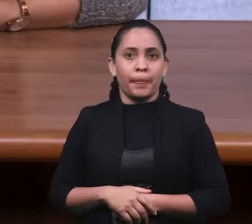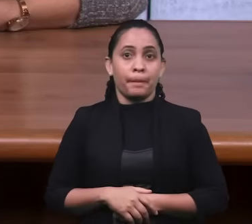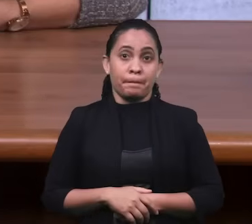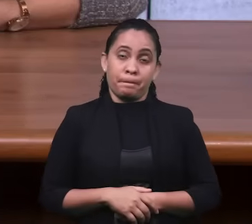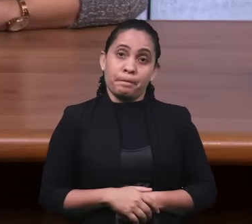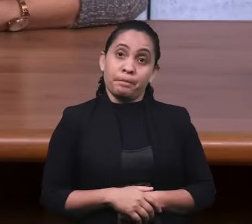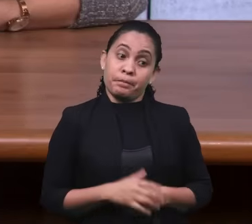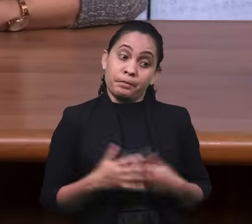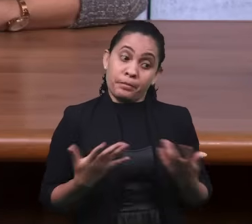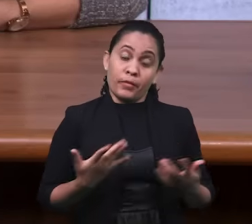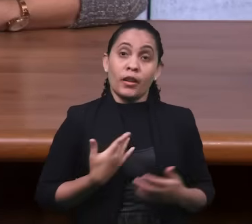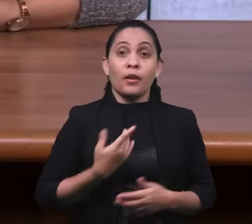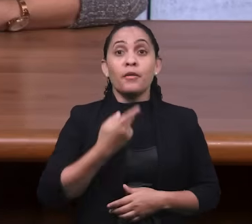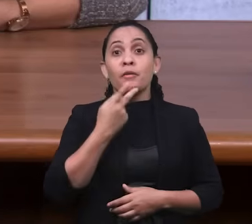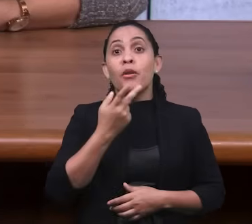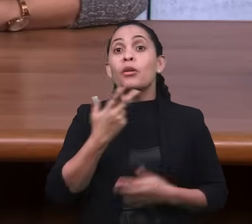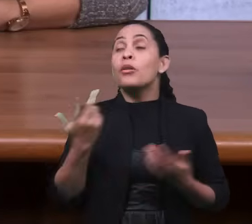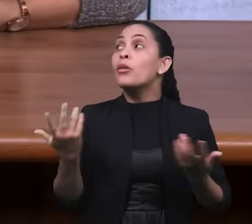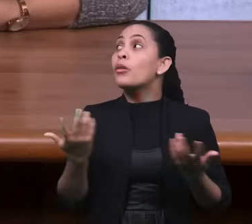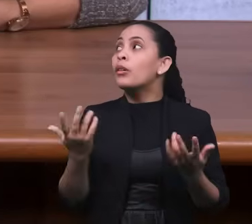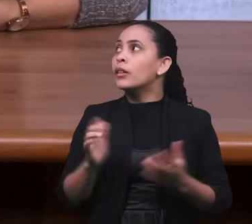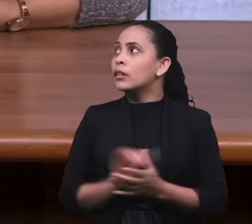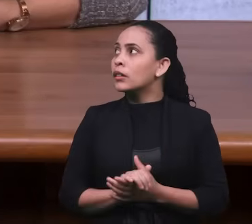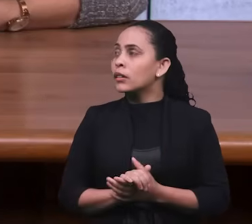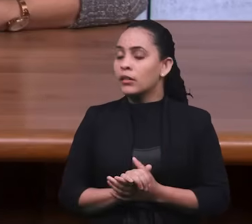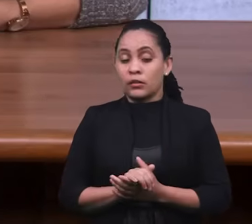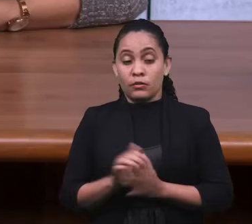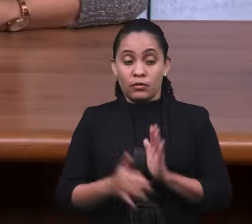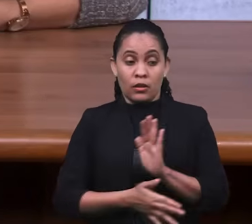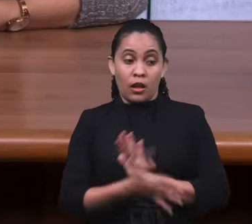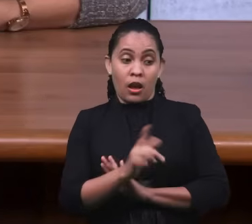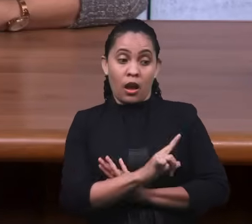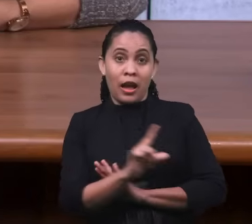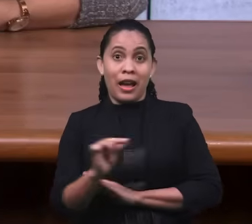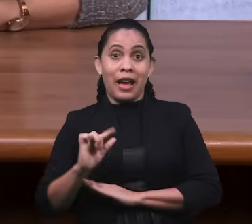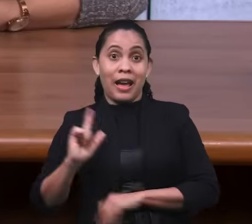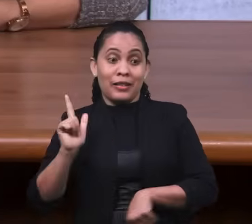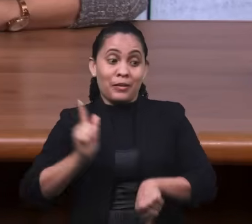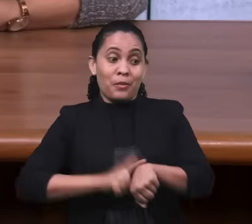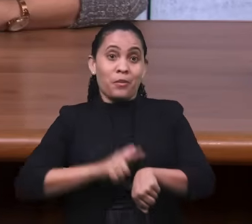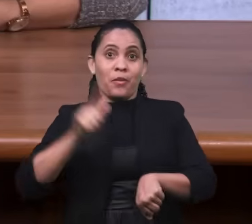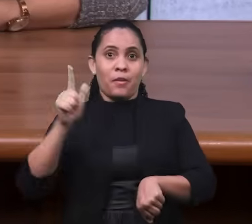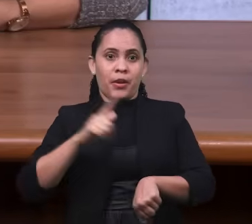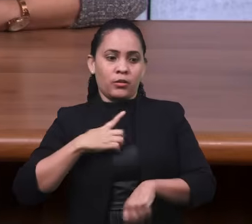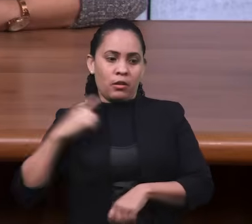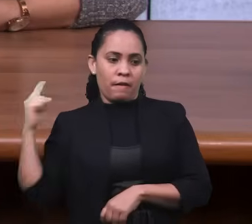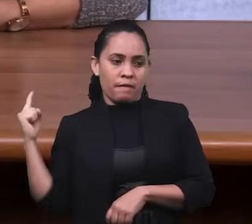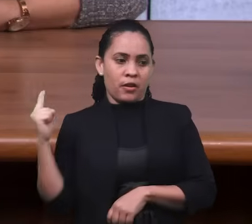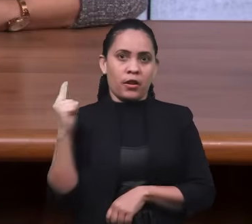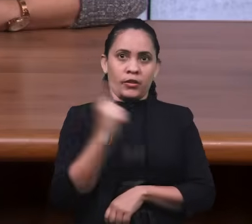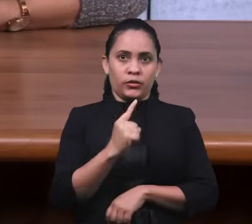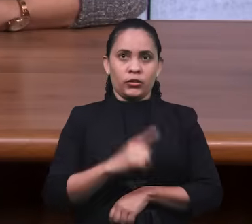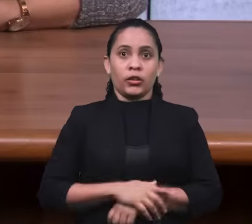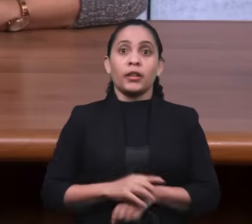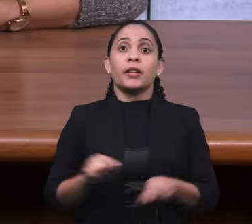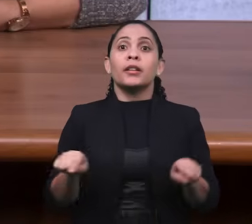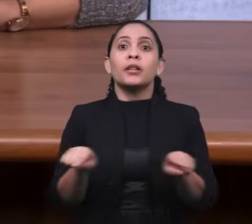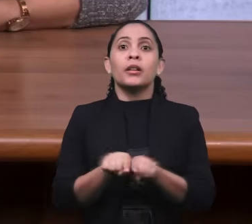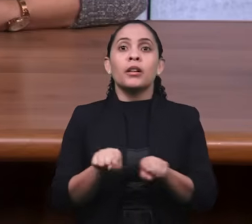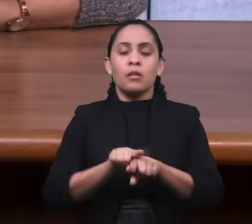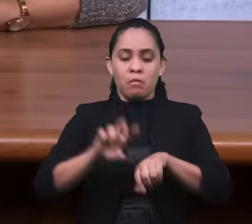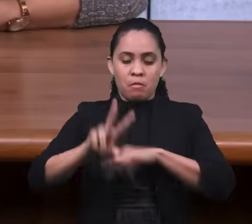Rogo-te que daqui te não apartes, até que eu venha a ti e traga o